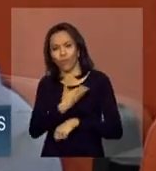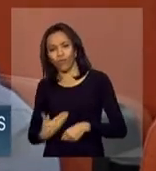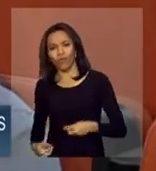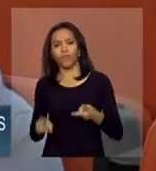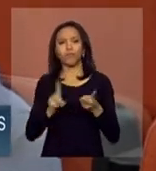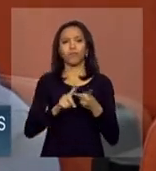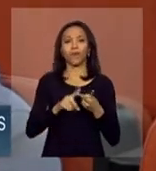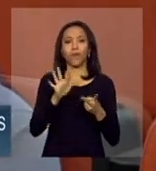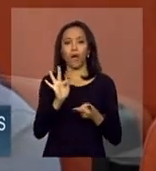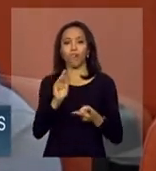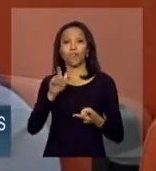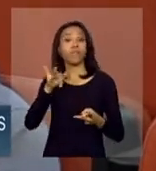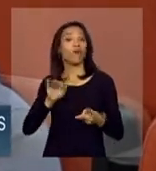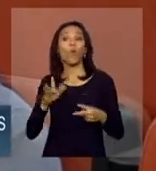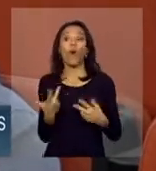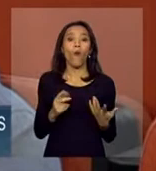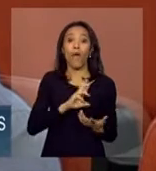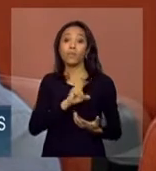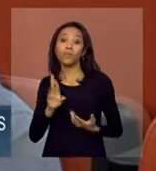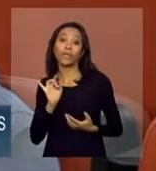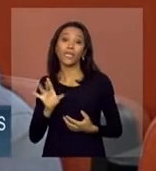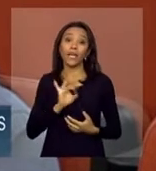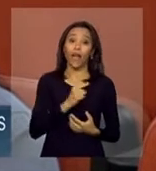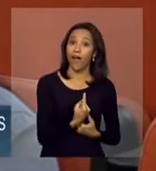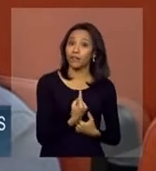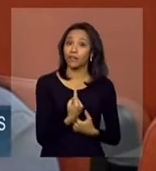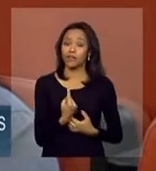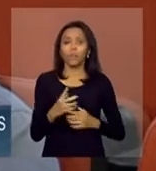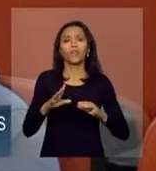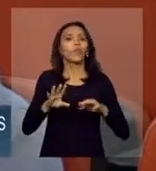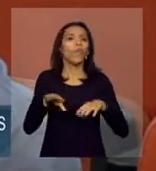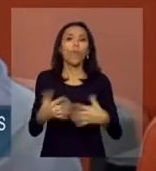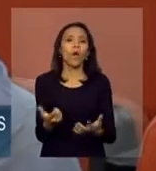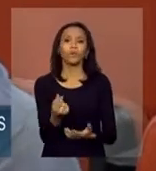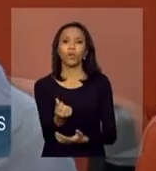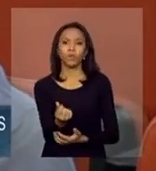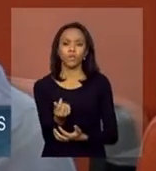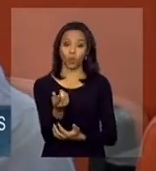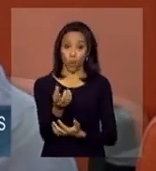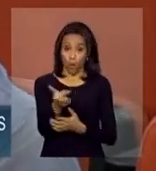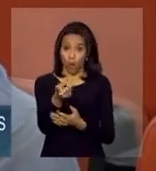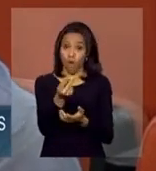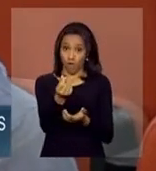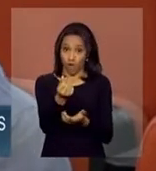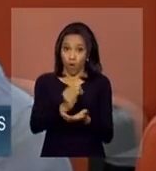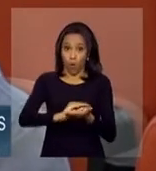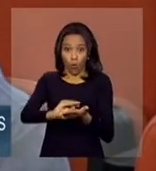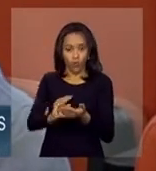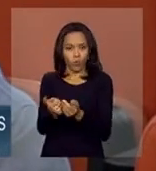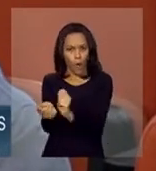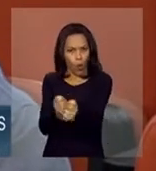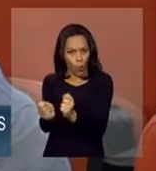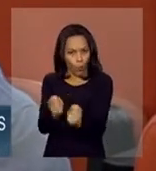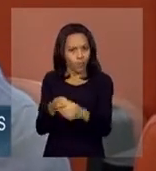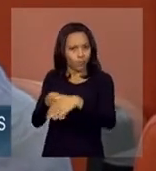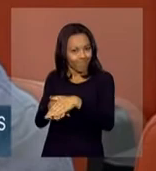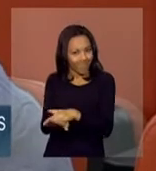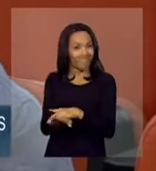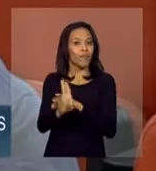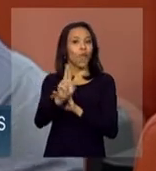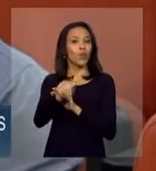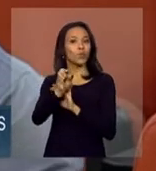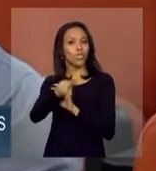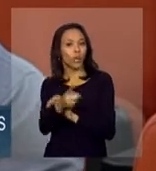era a responsabilidade de cada um, quanto em valores que foi economizado pela União após esse entendimento, e